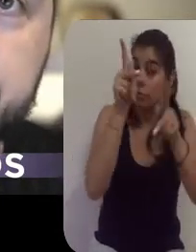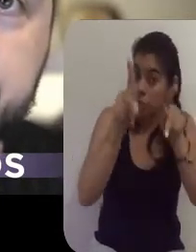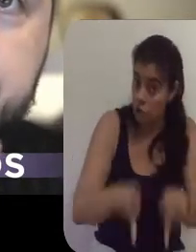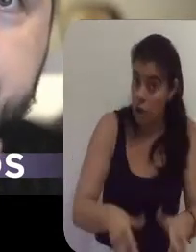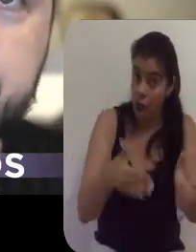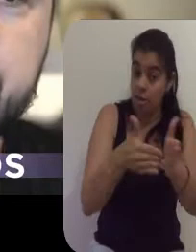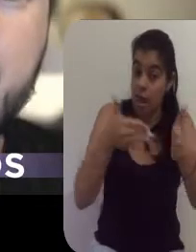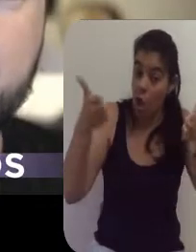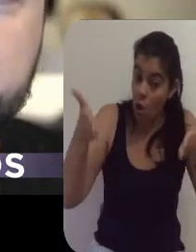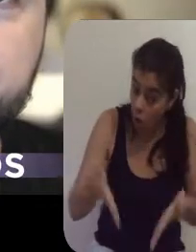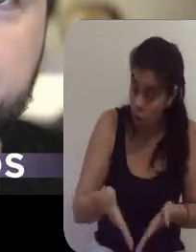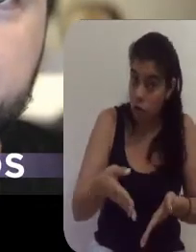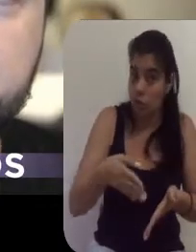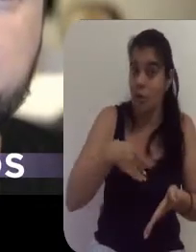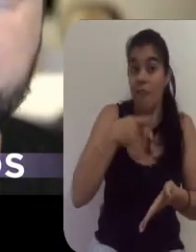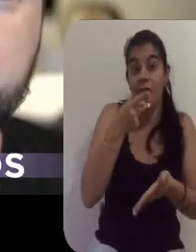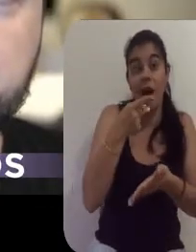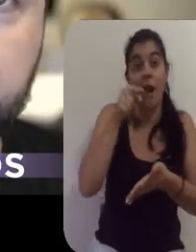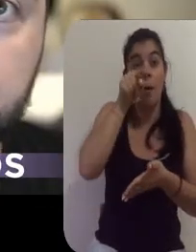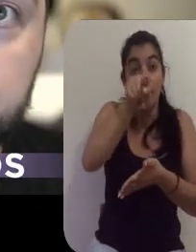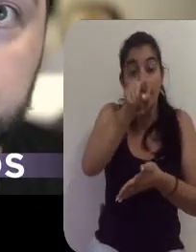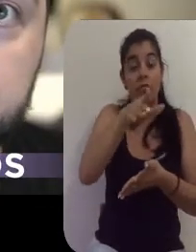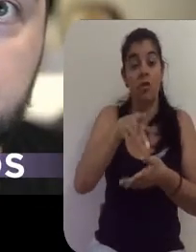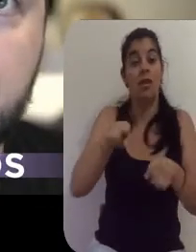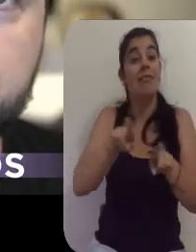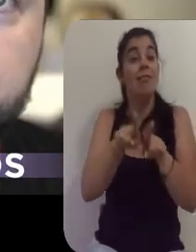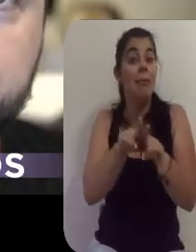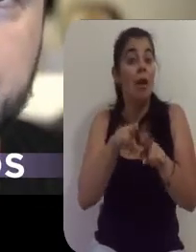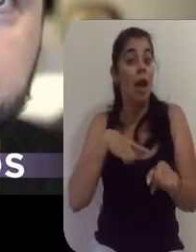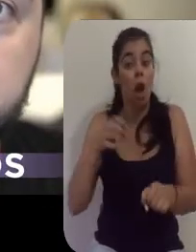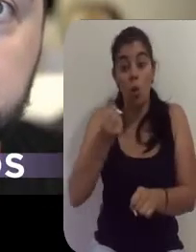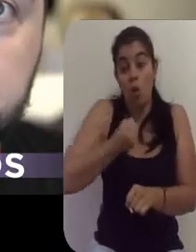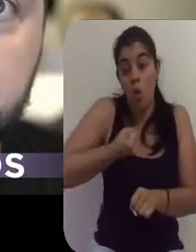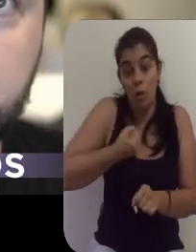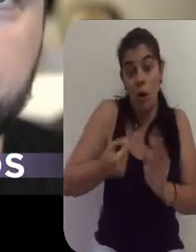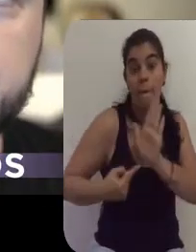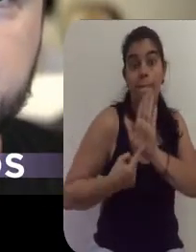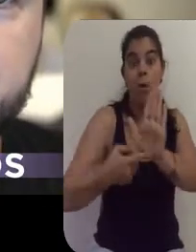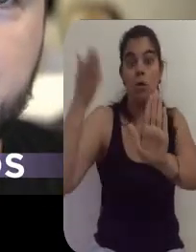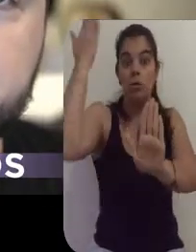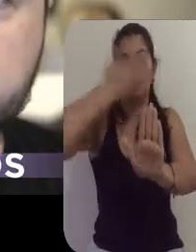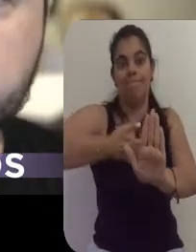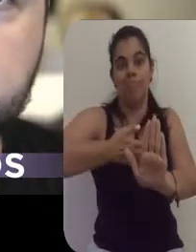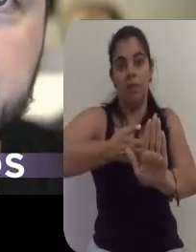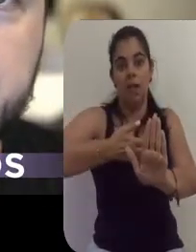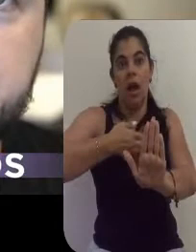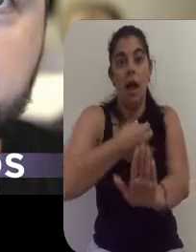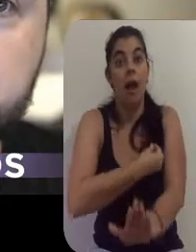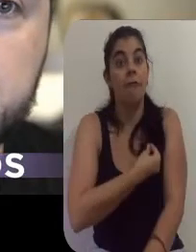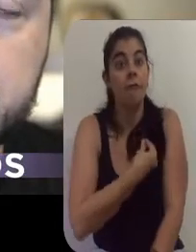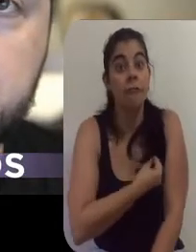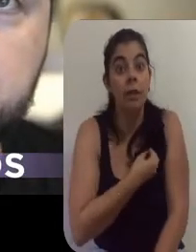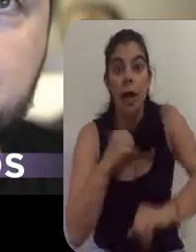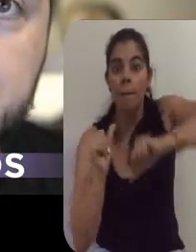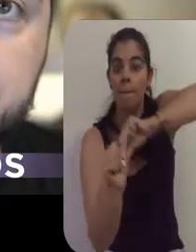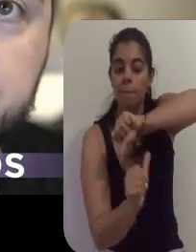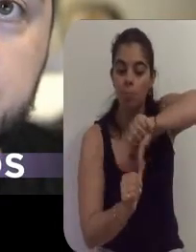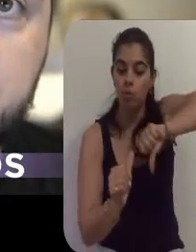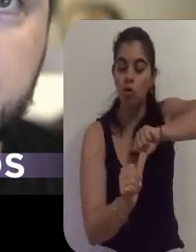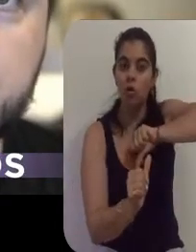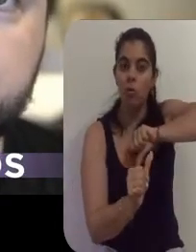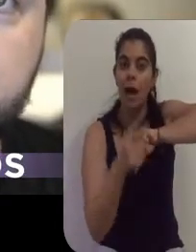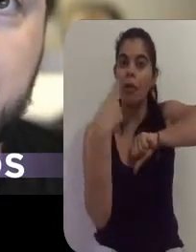tem. A nossa vida mudou. A sua vida mudou. Você tem mais 1 semana ou 2, no